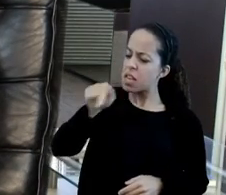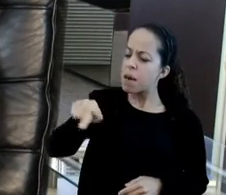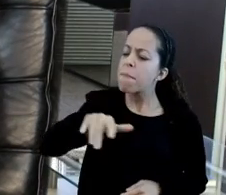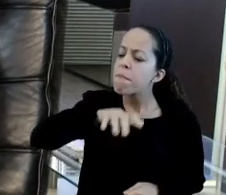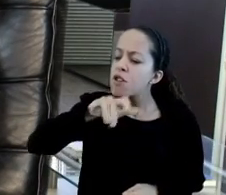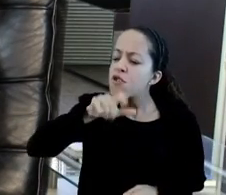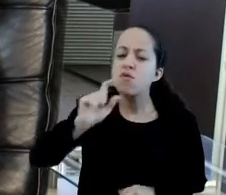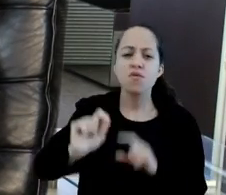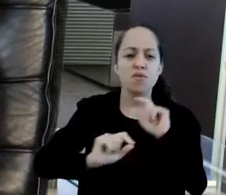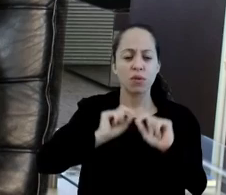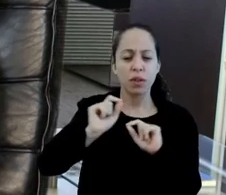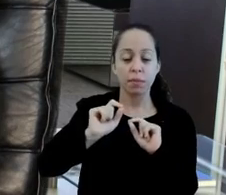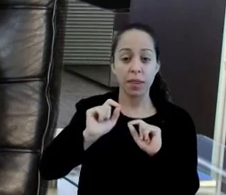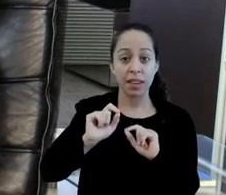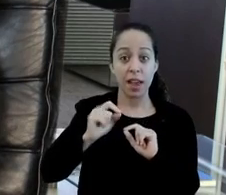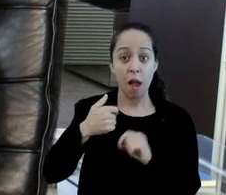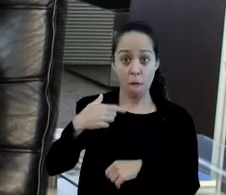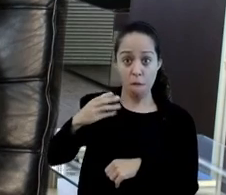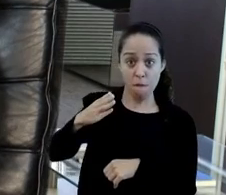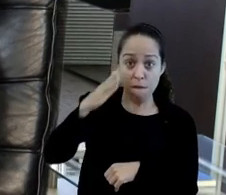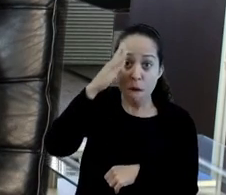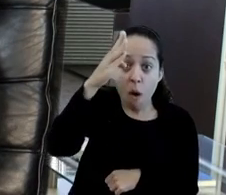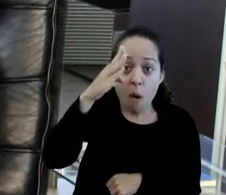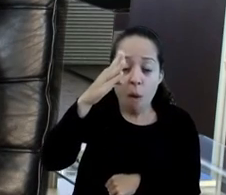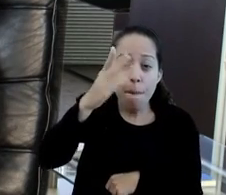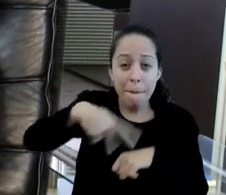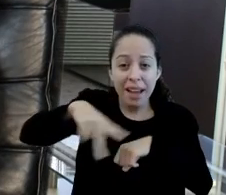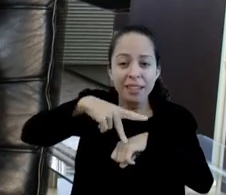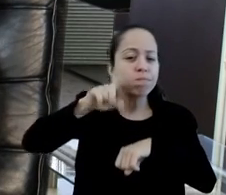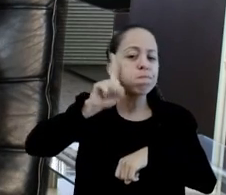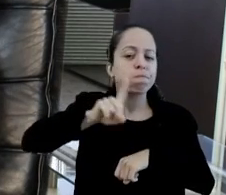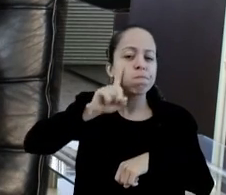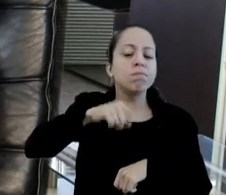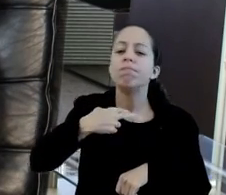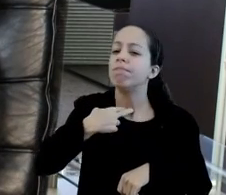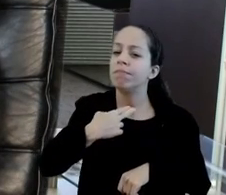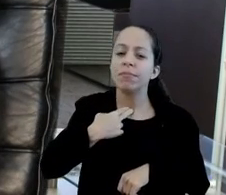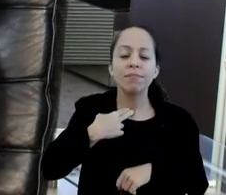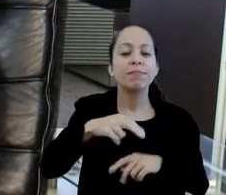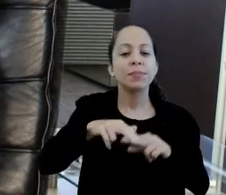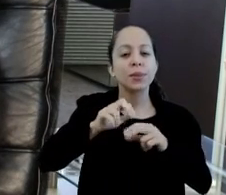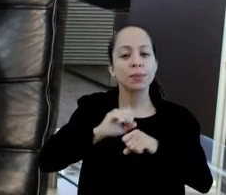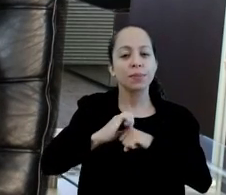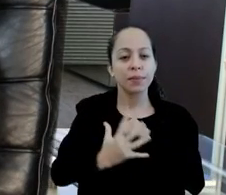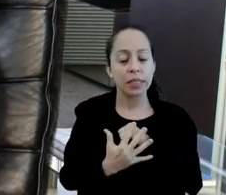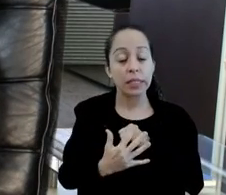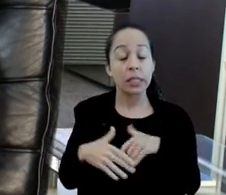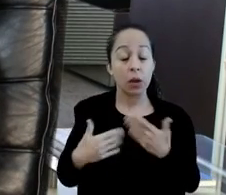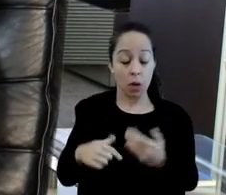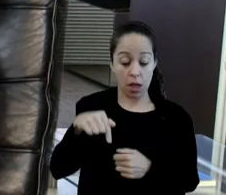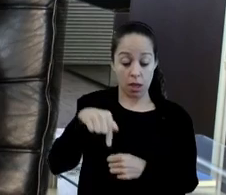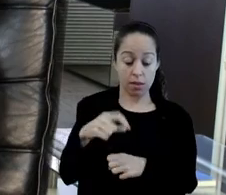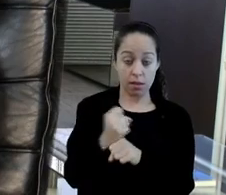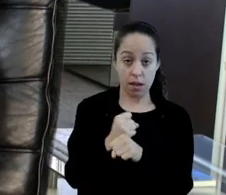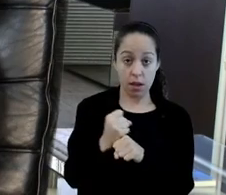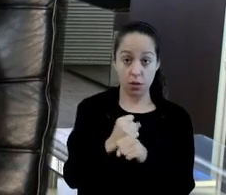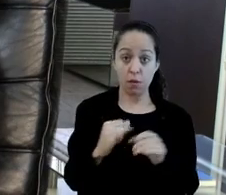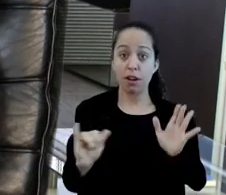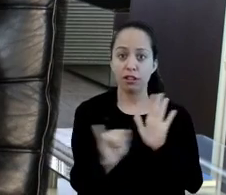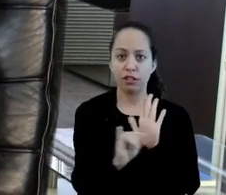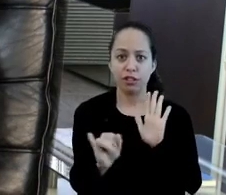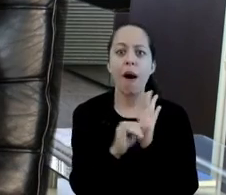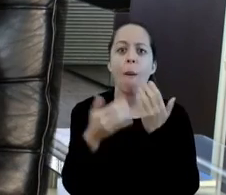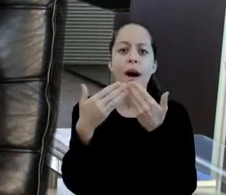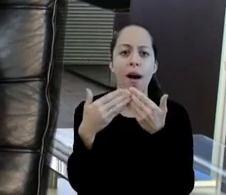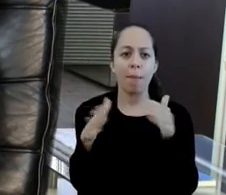modo virtual, outra alegria. E esse ano, quando eu vi o edital aberto, eu pensei, eu